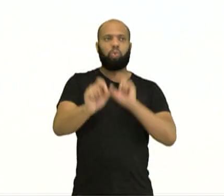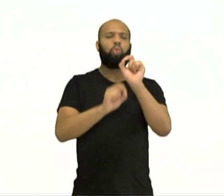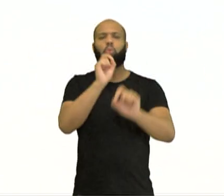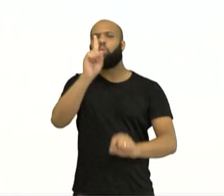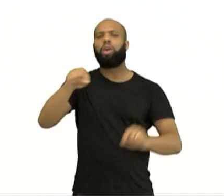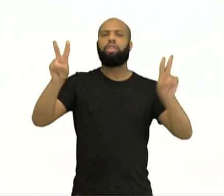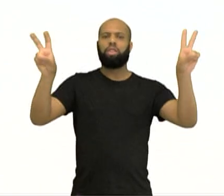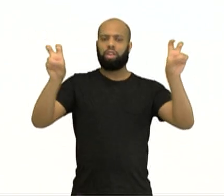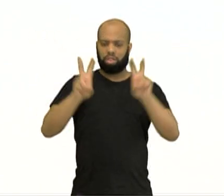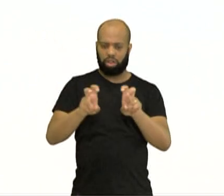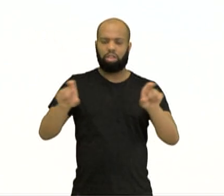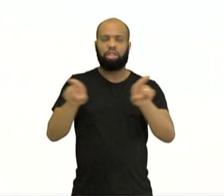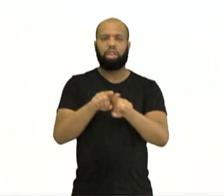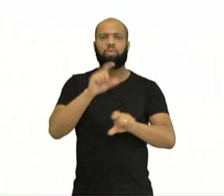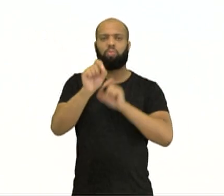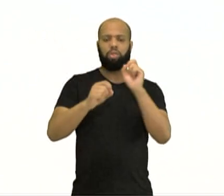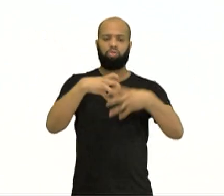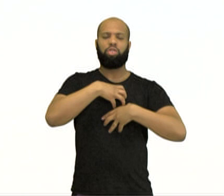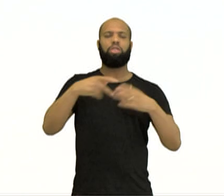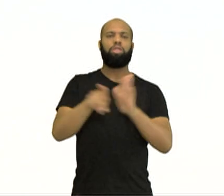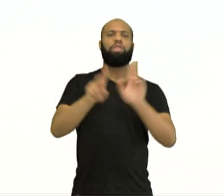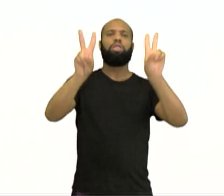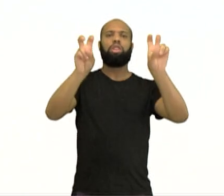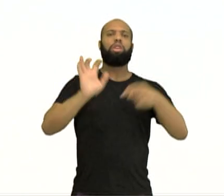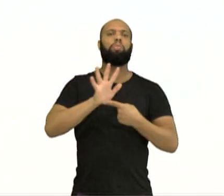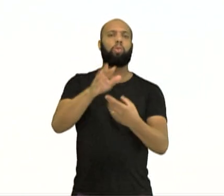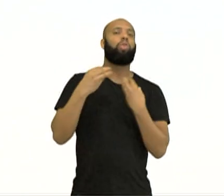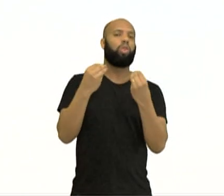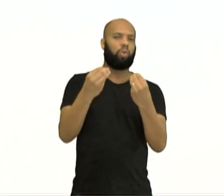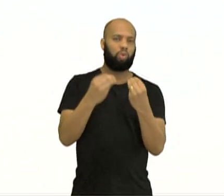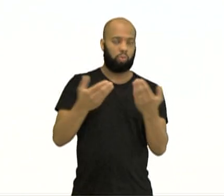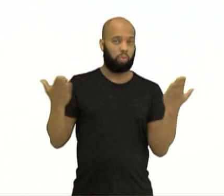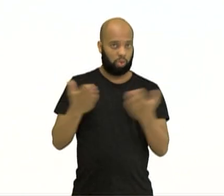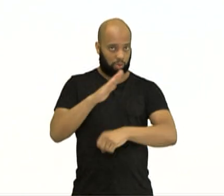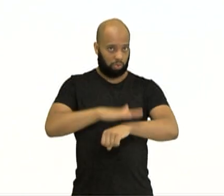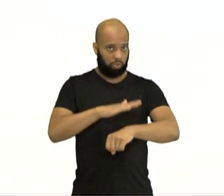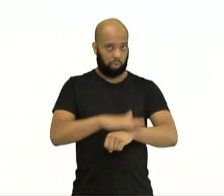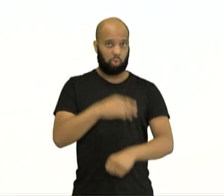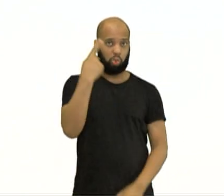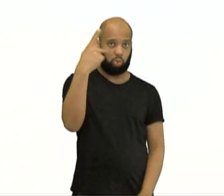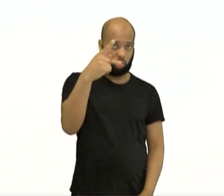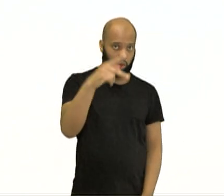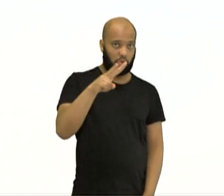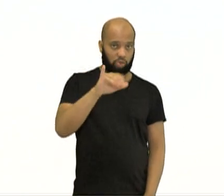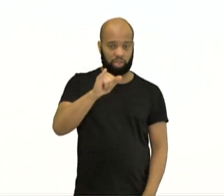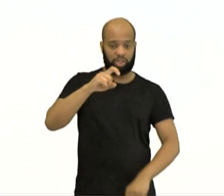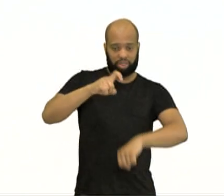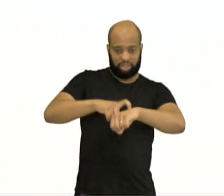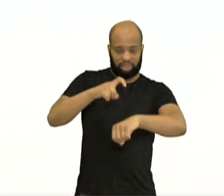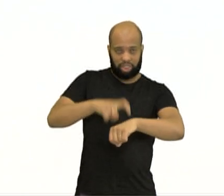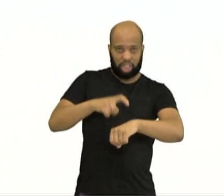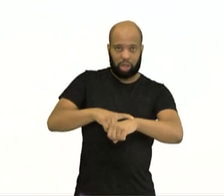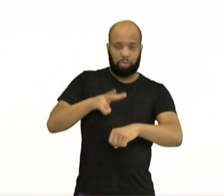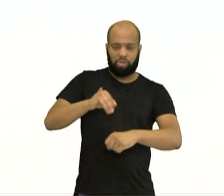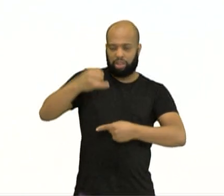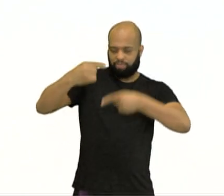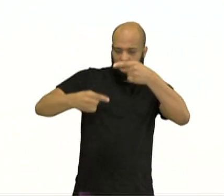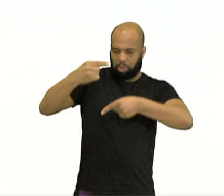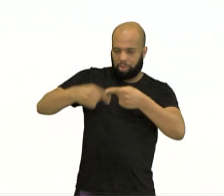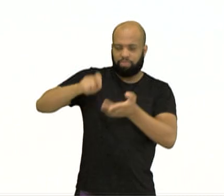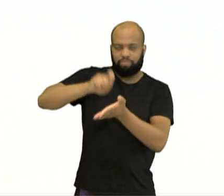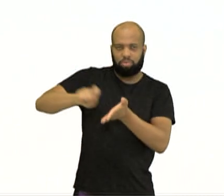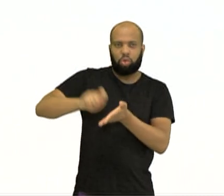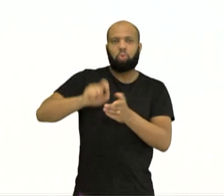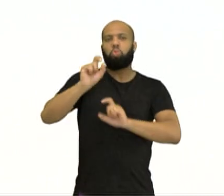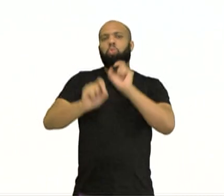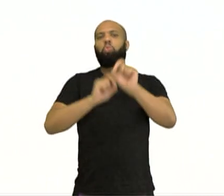de que forma a temática é apresentada? Então agora, tendo lido, vamos discutir isso. O